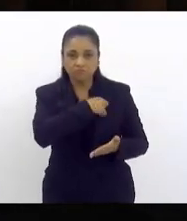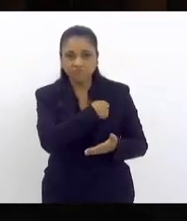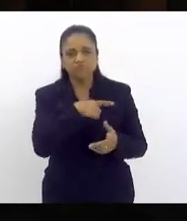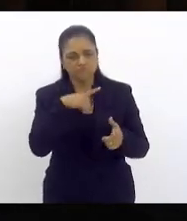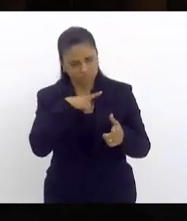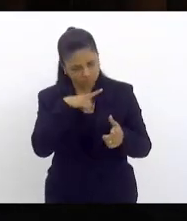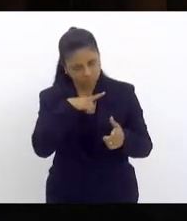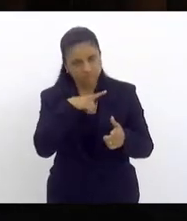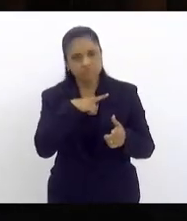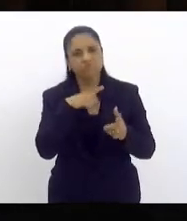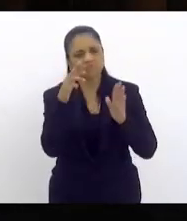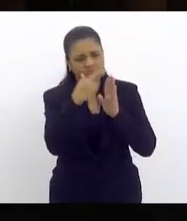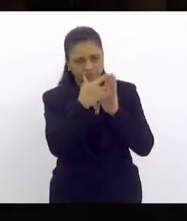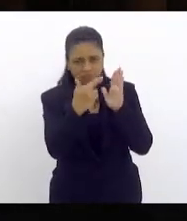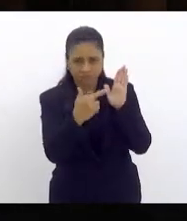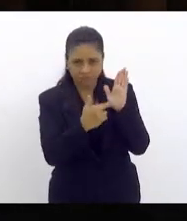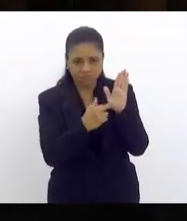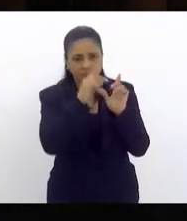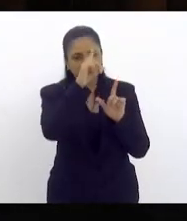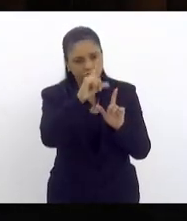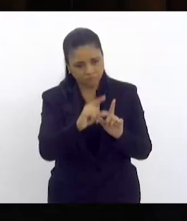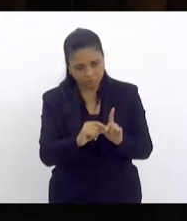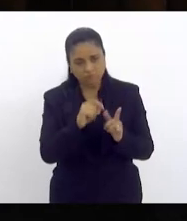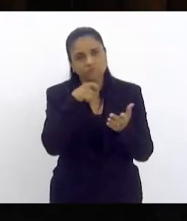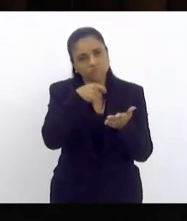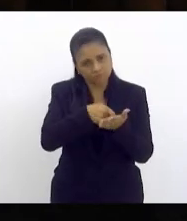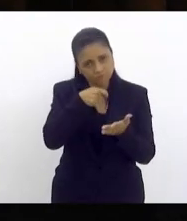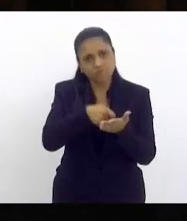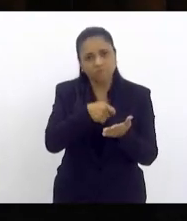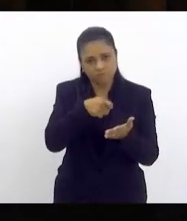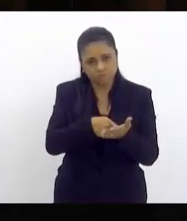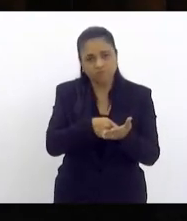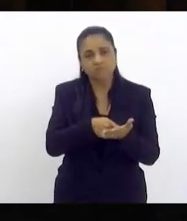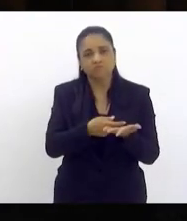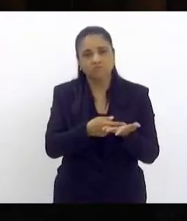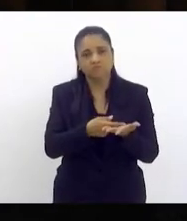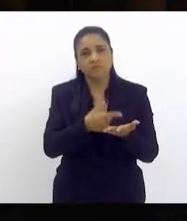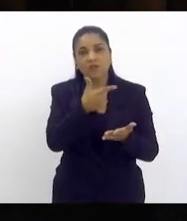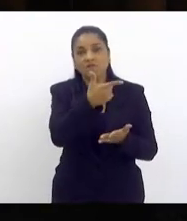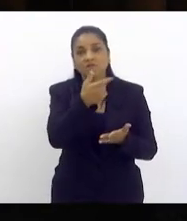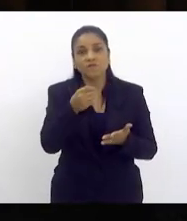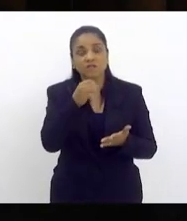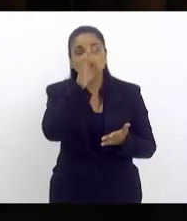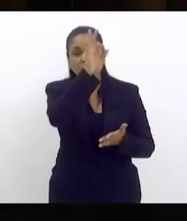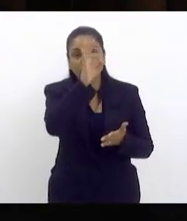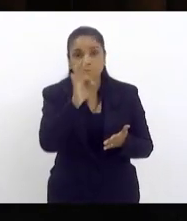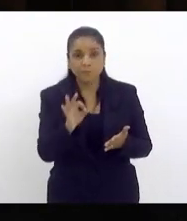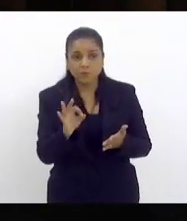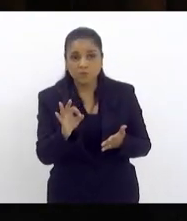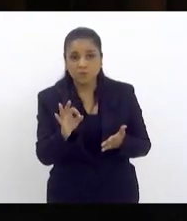dispositivos que tornam obrigatória a redução e que pelo menos 20%